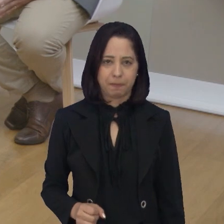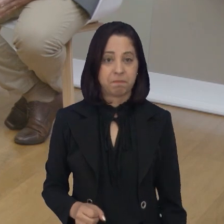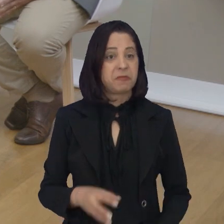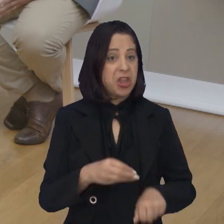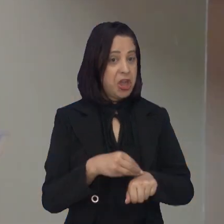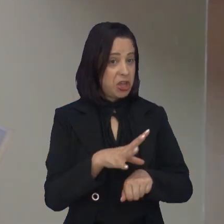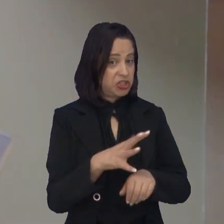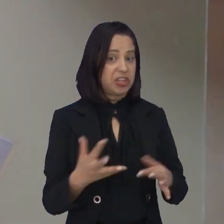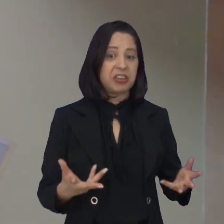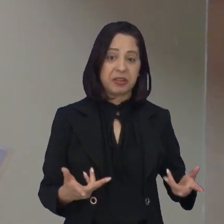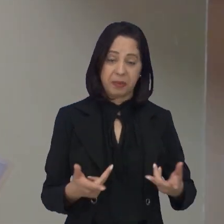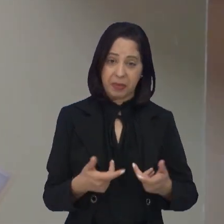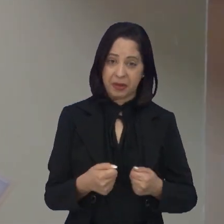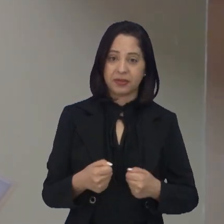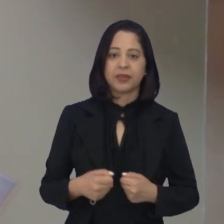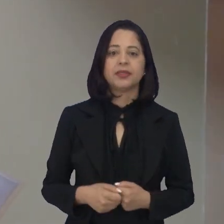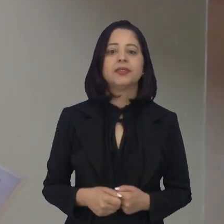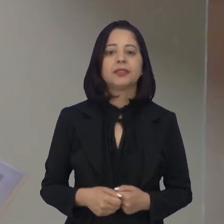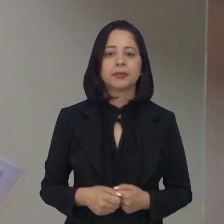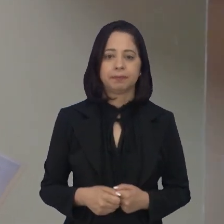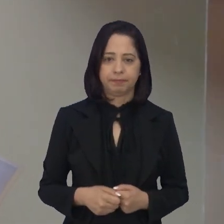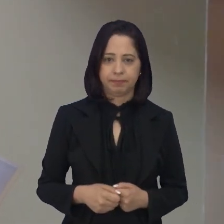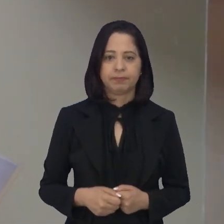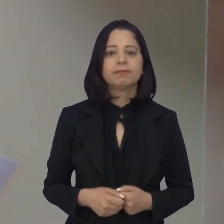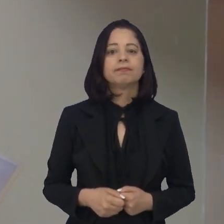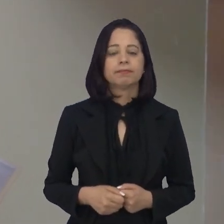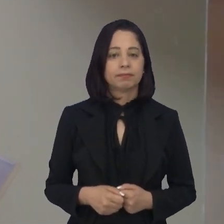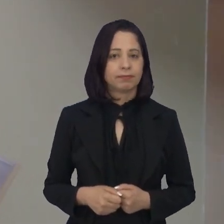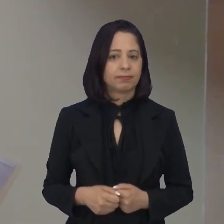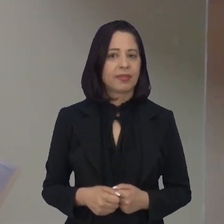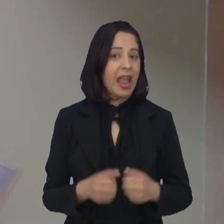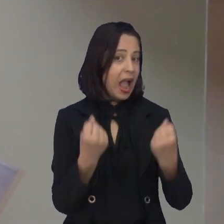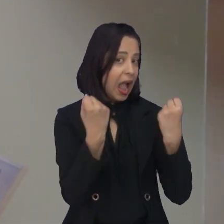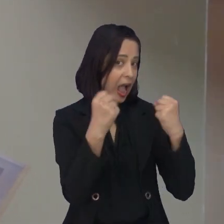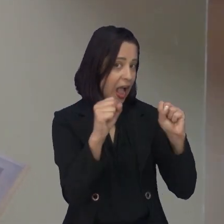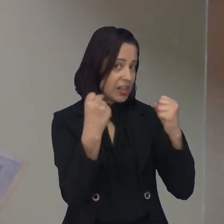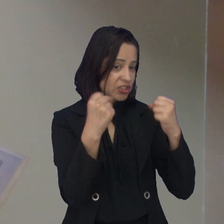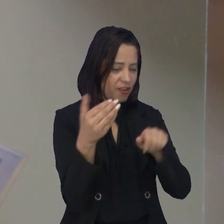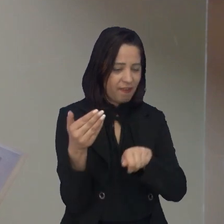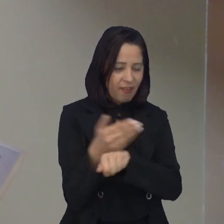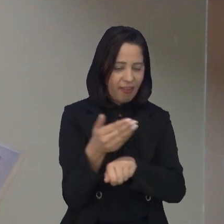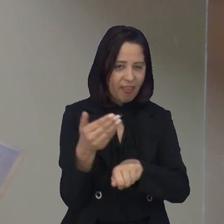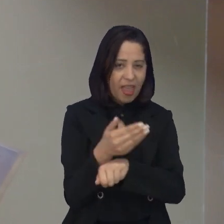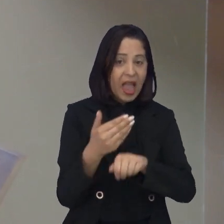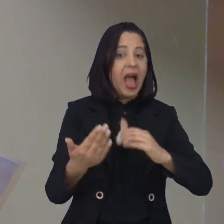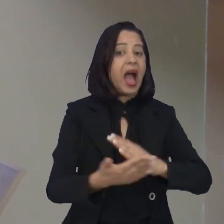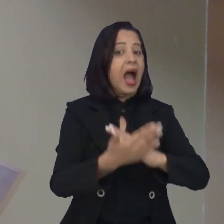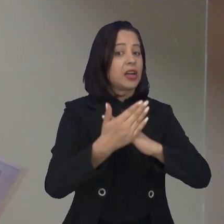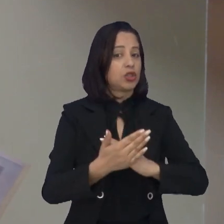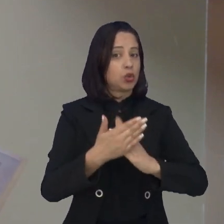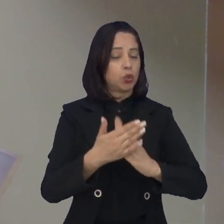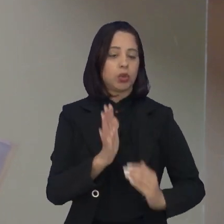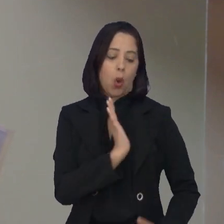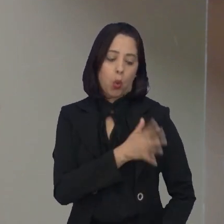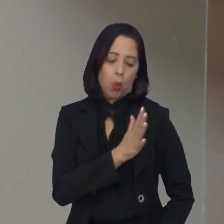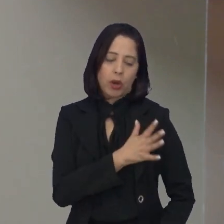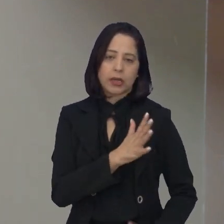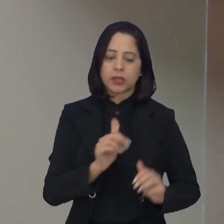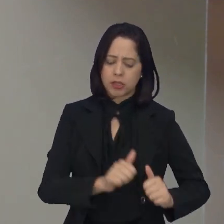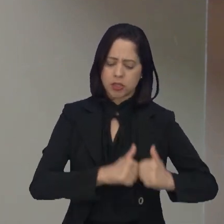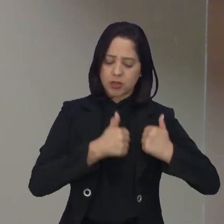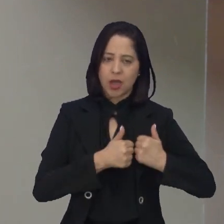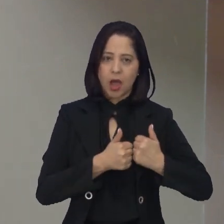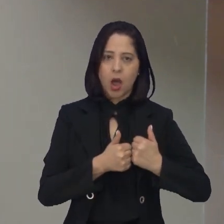dicas incríveis. E a prática regular de atividades físicas contribui para a saúde do coração, fortalece